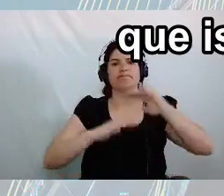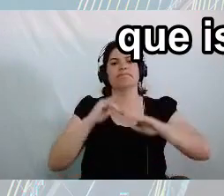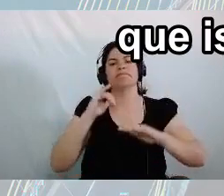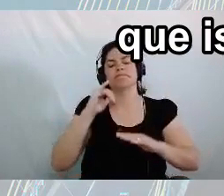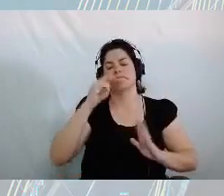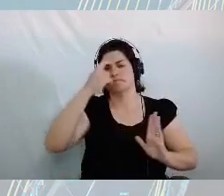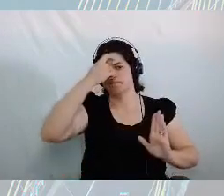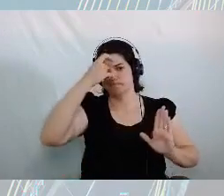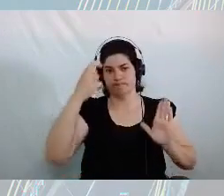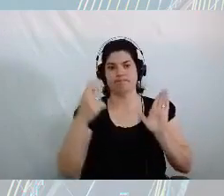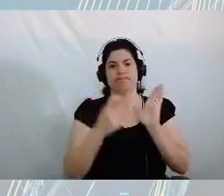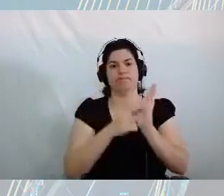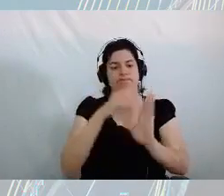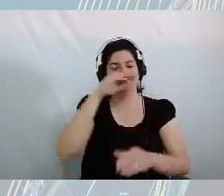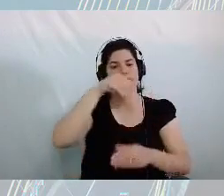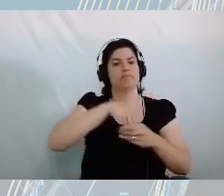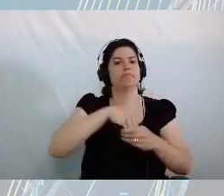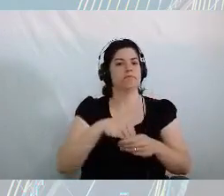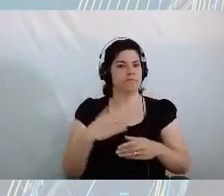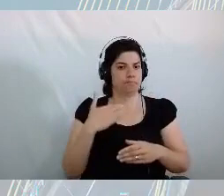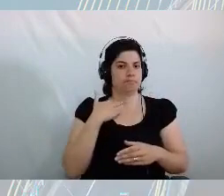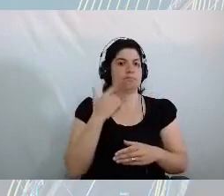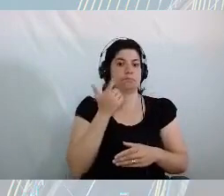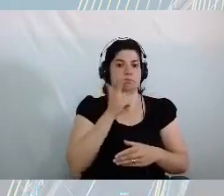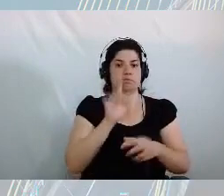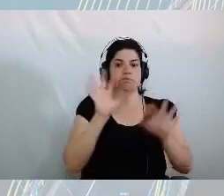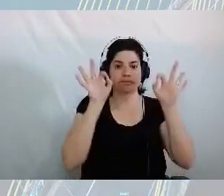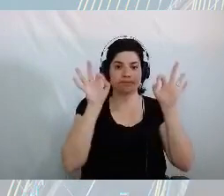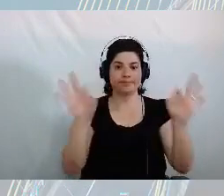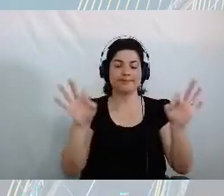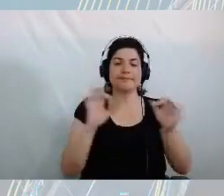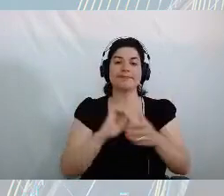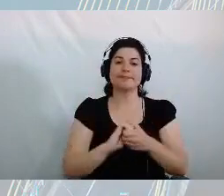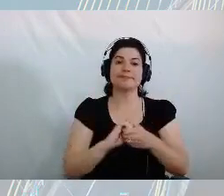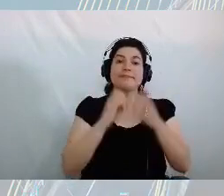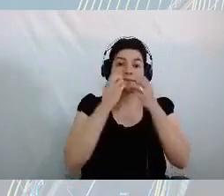dentro do banco. Bom, pessoal, é isso. Obrigado pelo tempo.